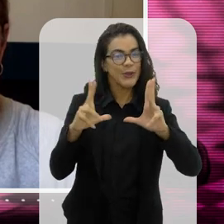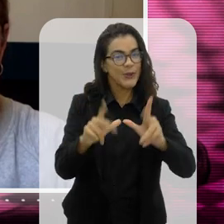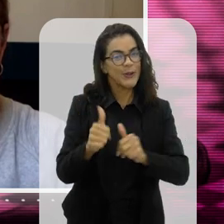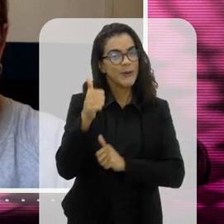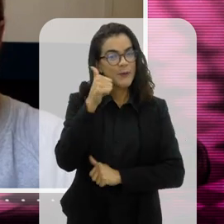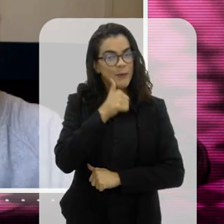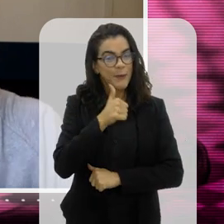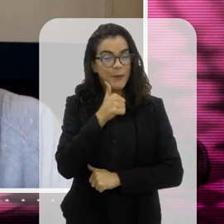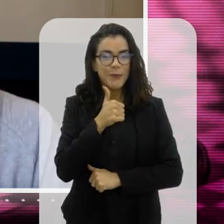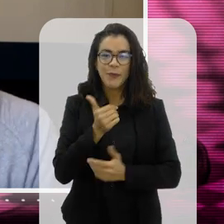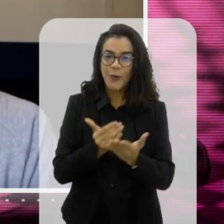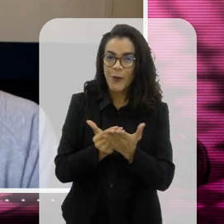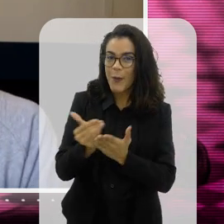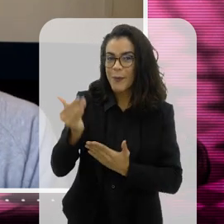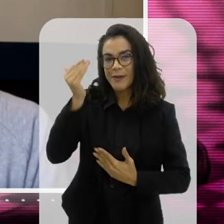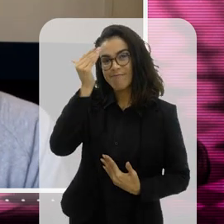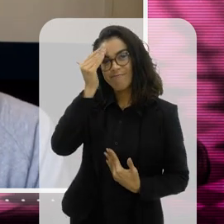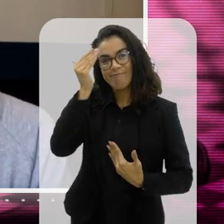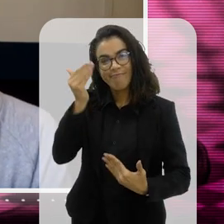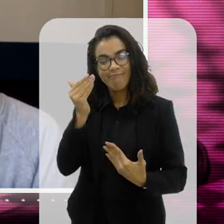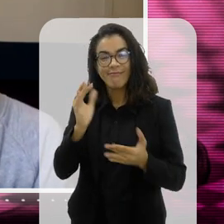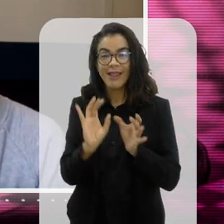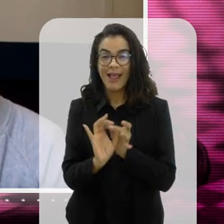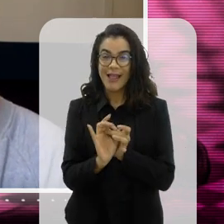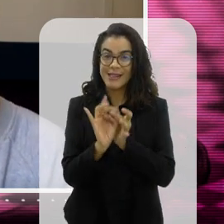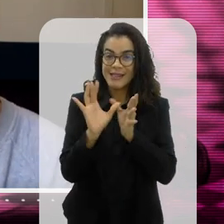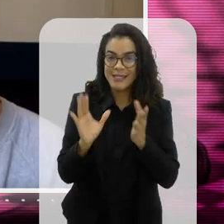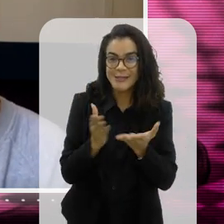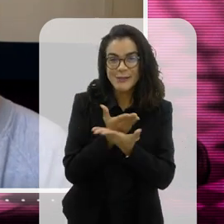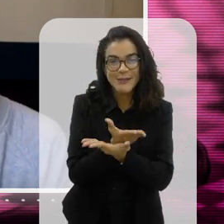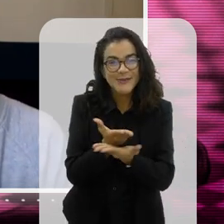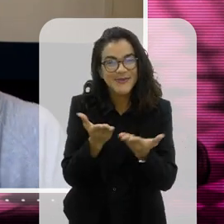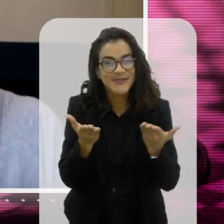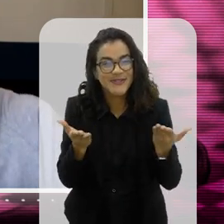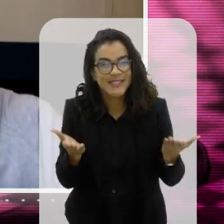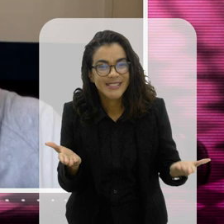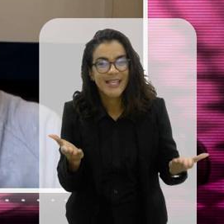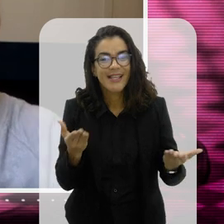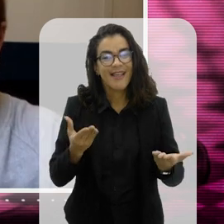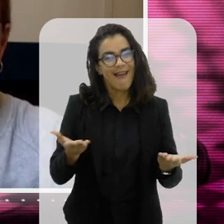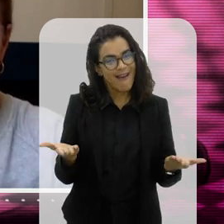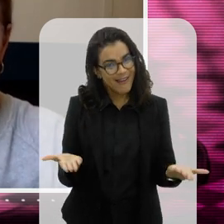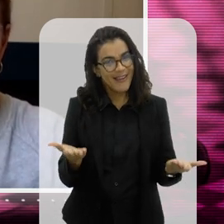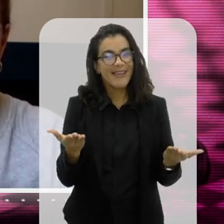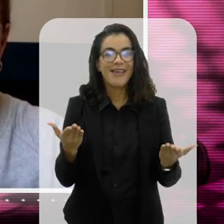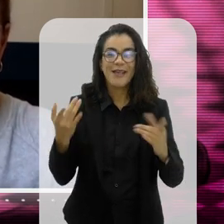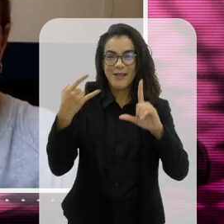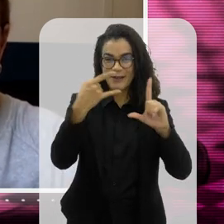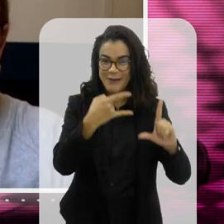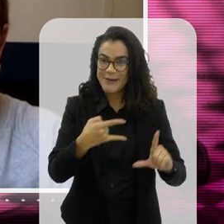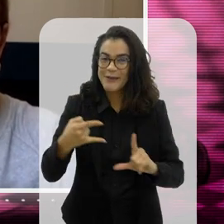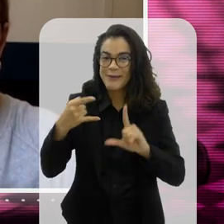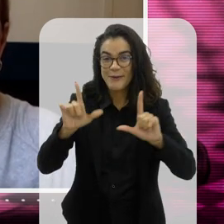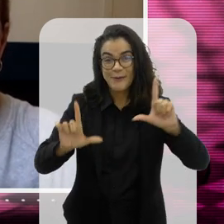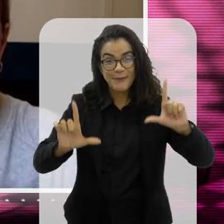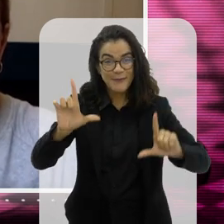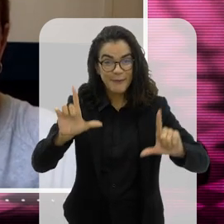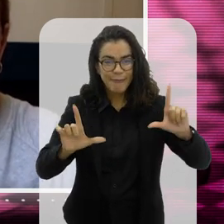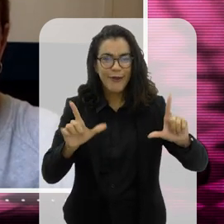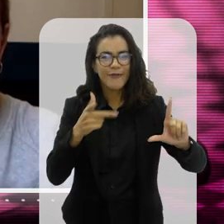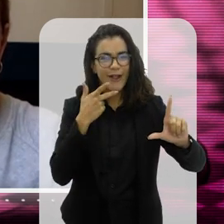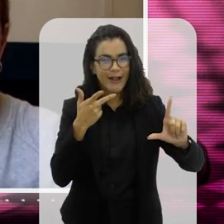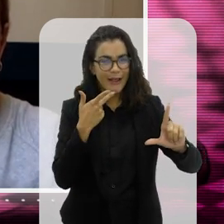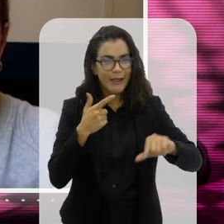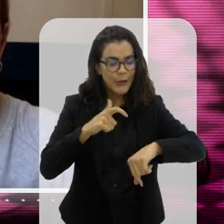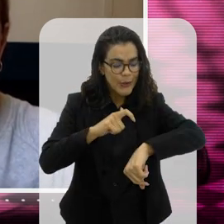programa Toda Mulher. Eu gostaria de começar agradecendo a disponibilidade de vocês aqui, né, no programa, porque, como eu